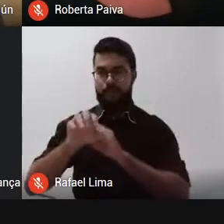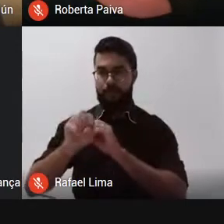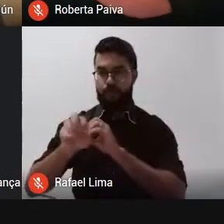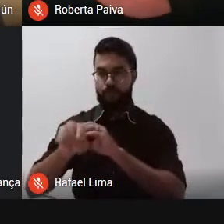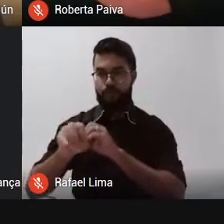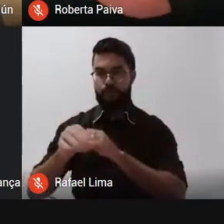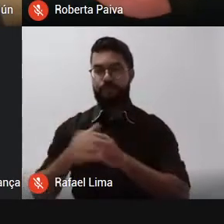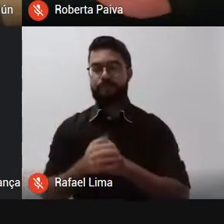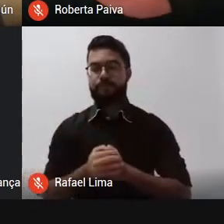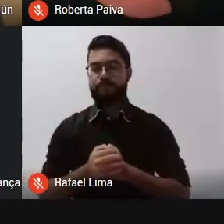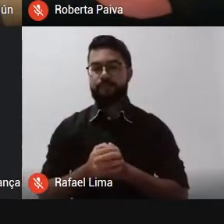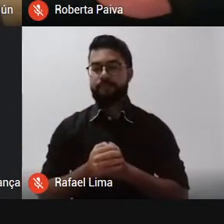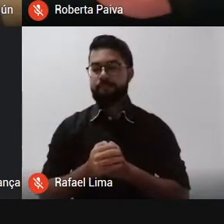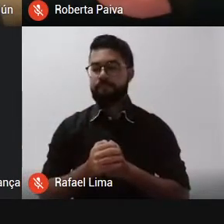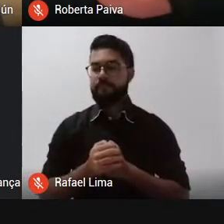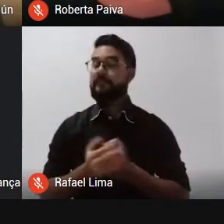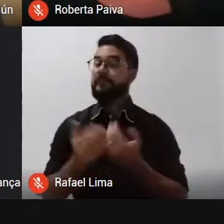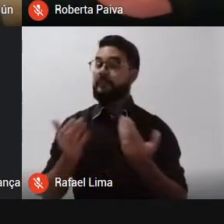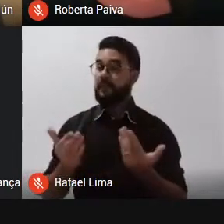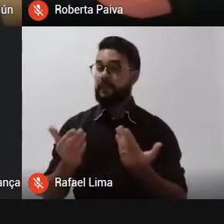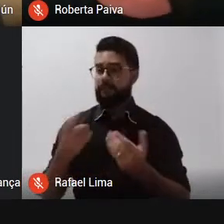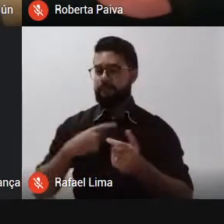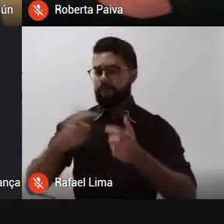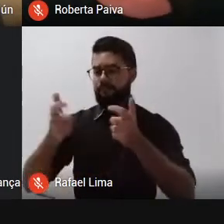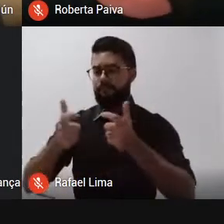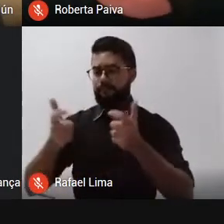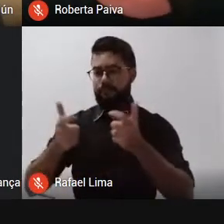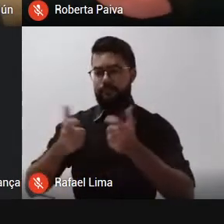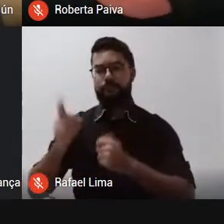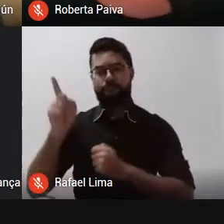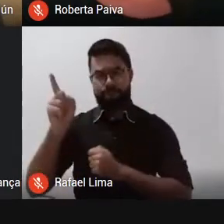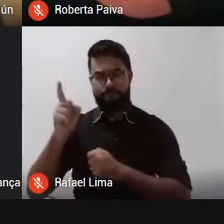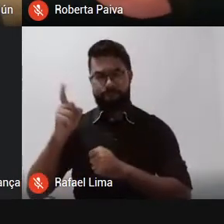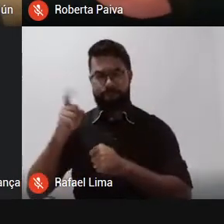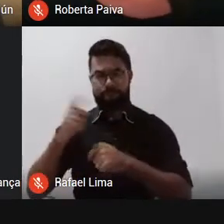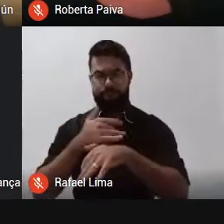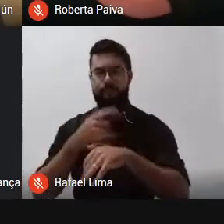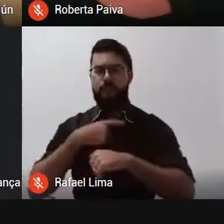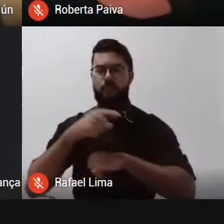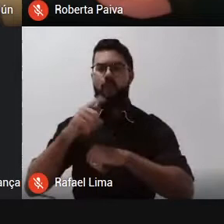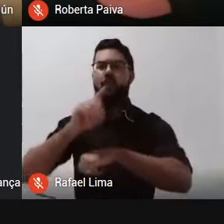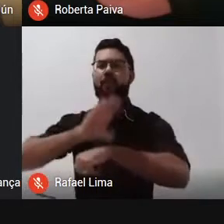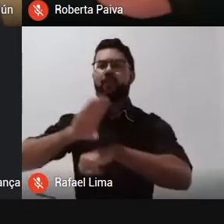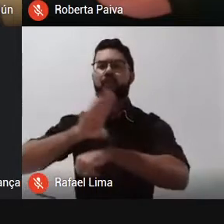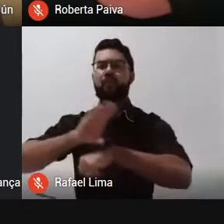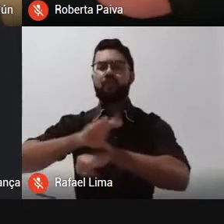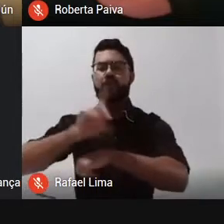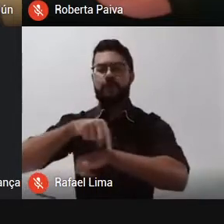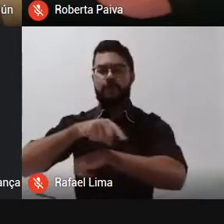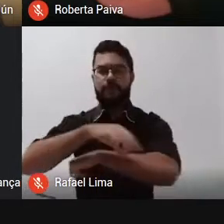Bom, nós temos lá em Princesa Isabel o curso técnico de edificações, na modalidade